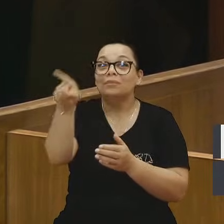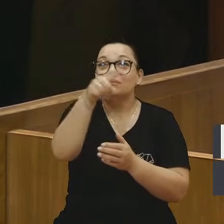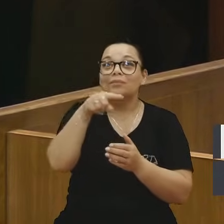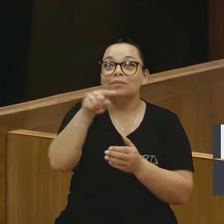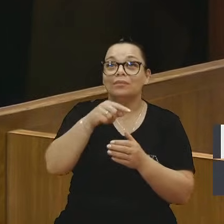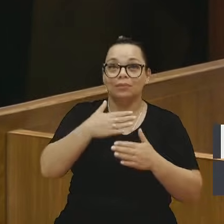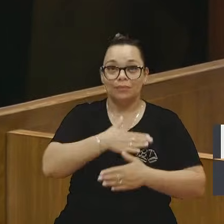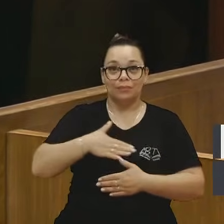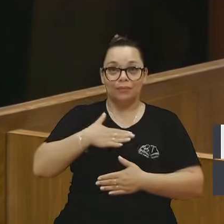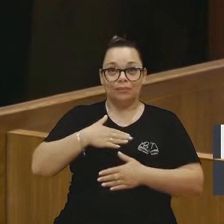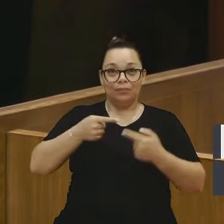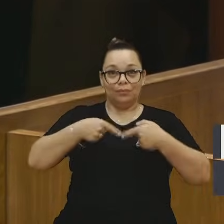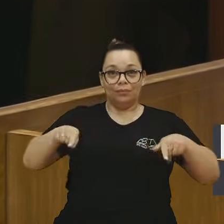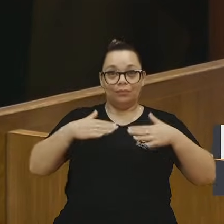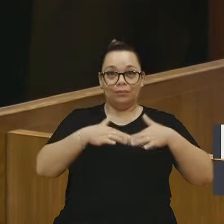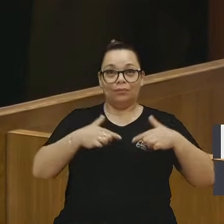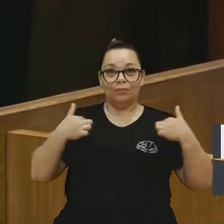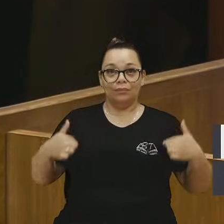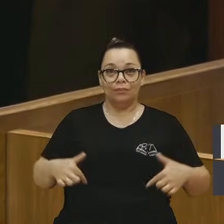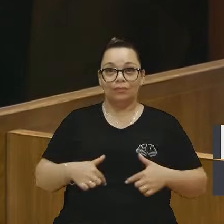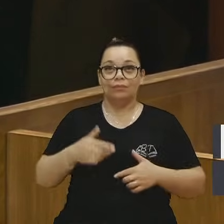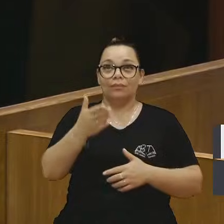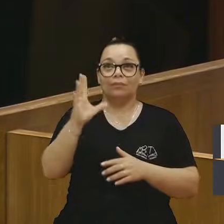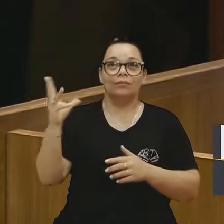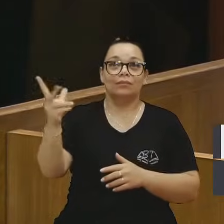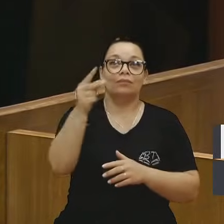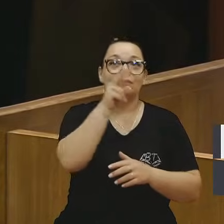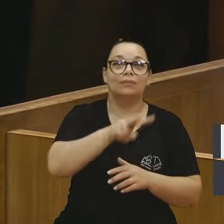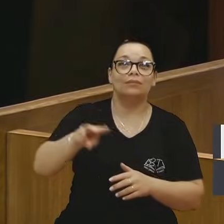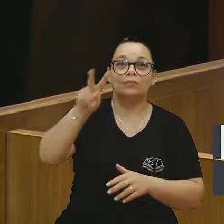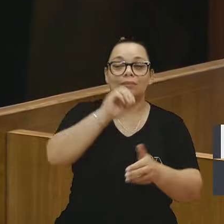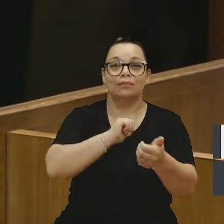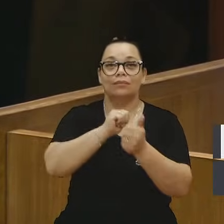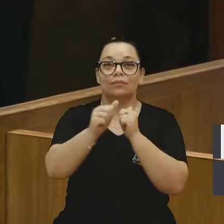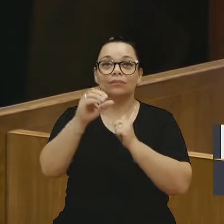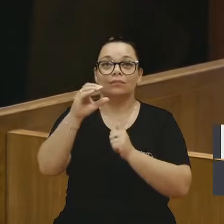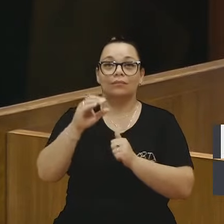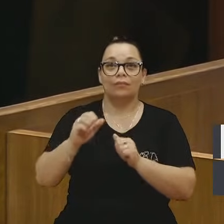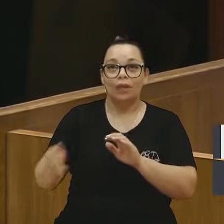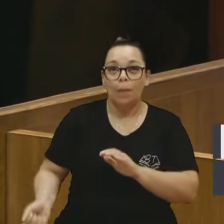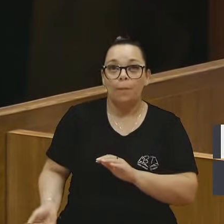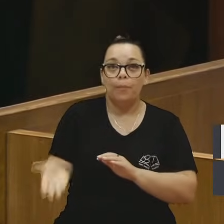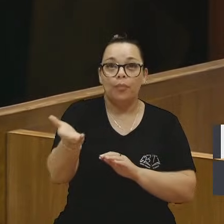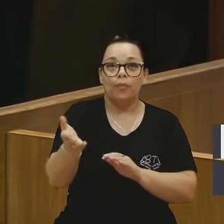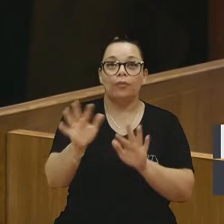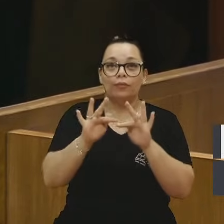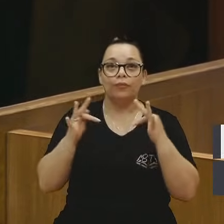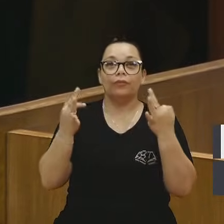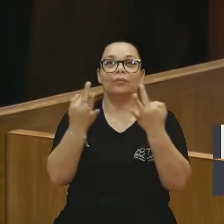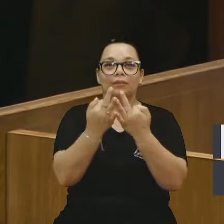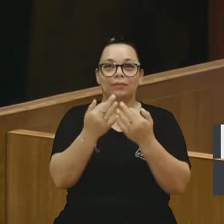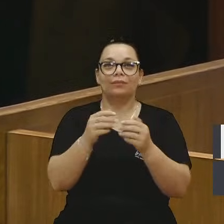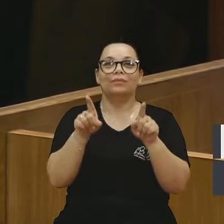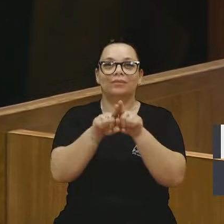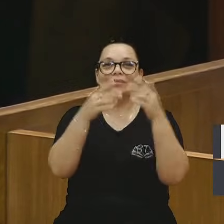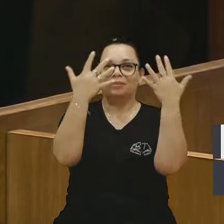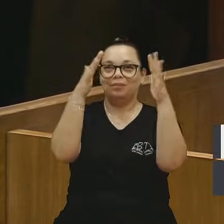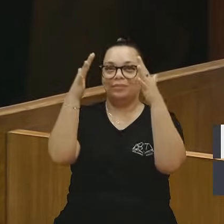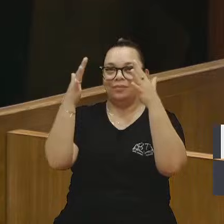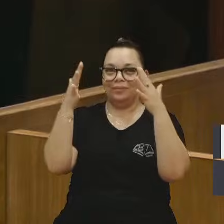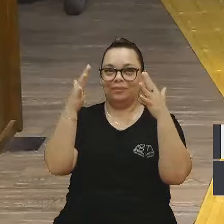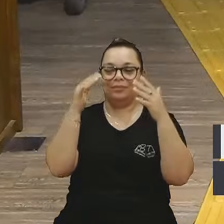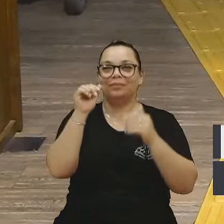as camisetas hoje, aqui, para todo mundo ver os atletas de bocha paralímpica e os familiares. Uma salva de palmas para